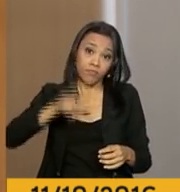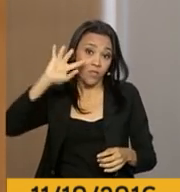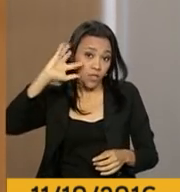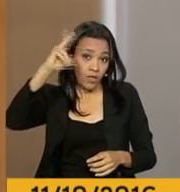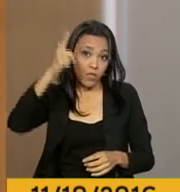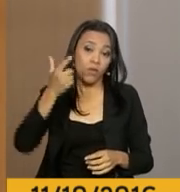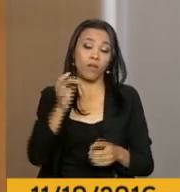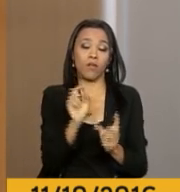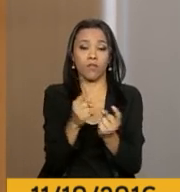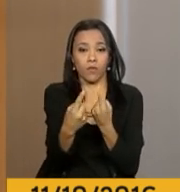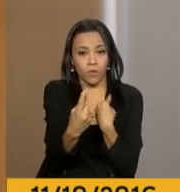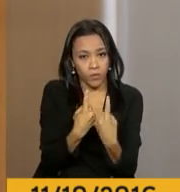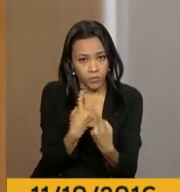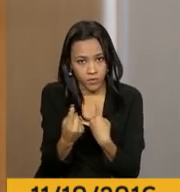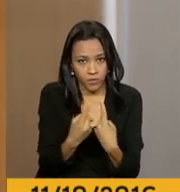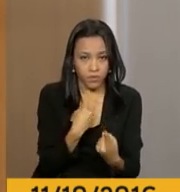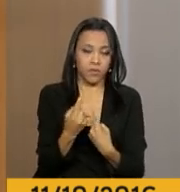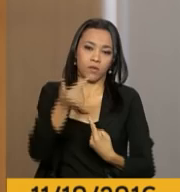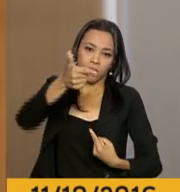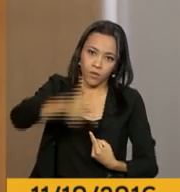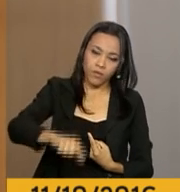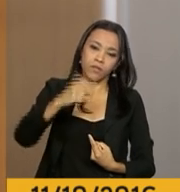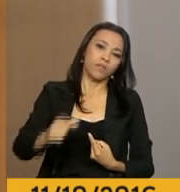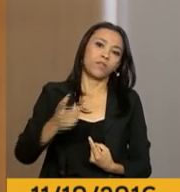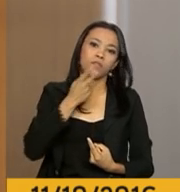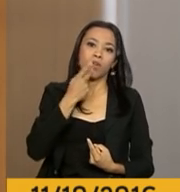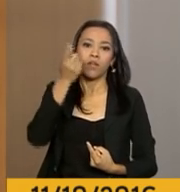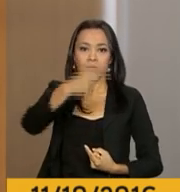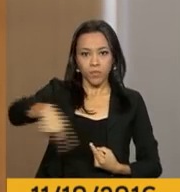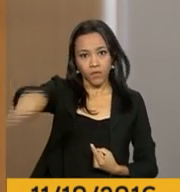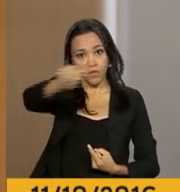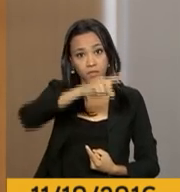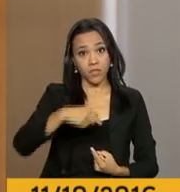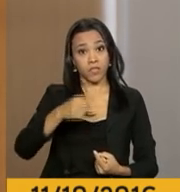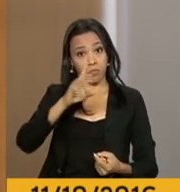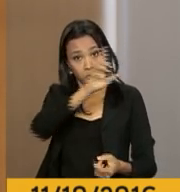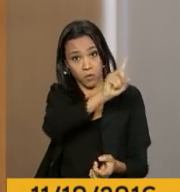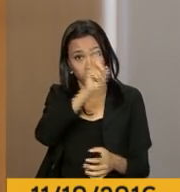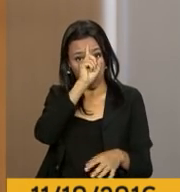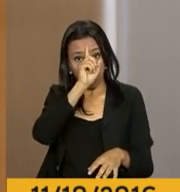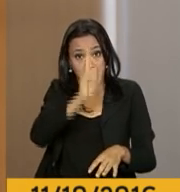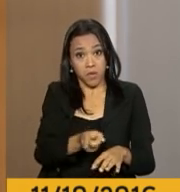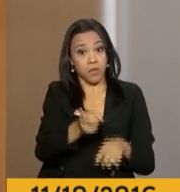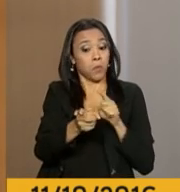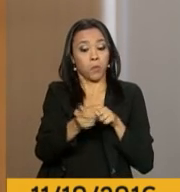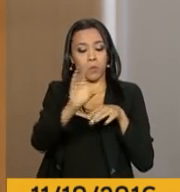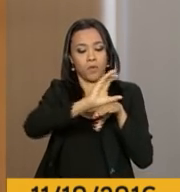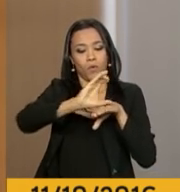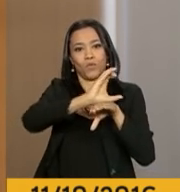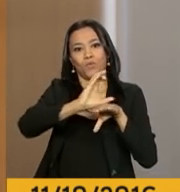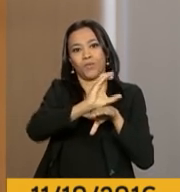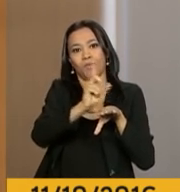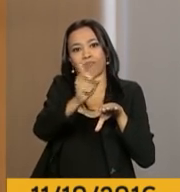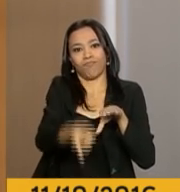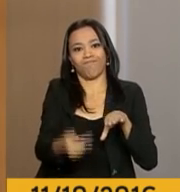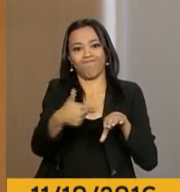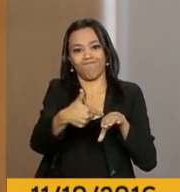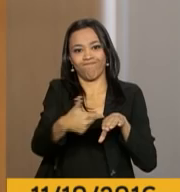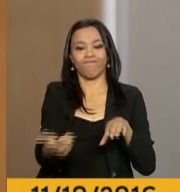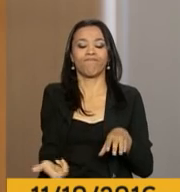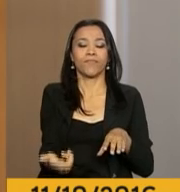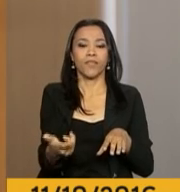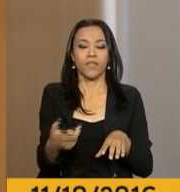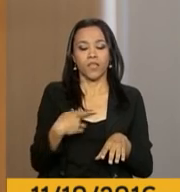diálogo e volto a dizer pela determinação consal Alias não é sem frequência que eu tenho dito presidentes